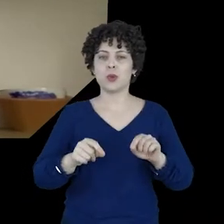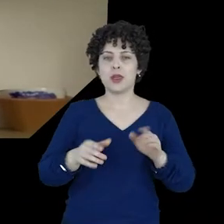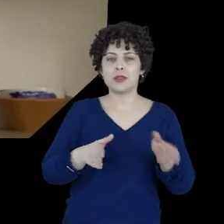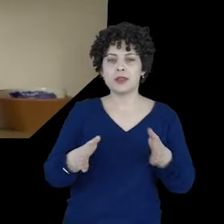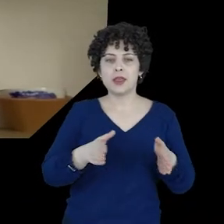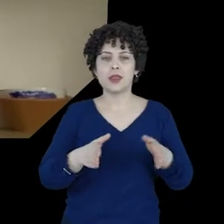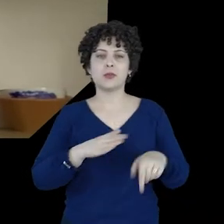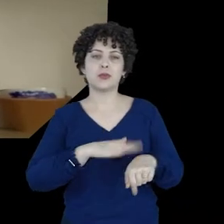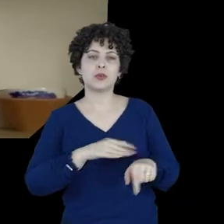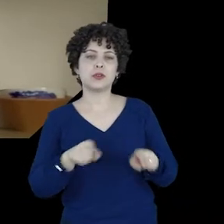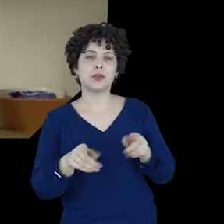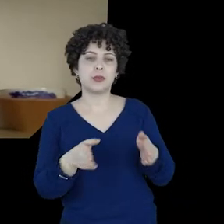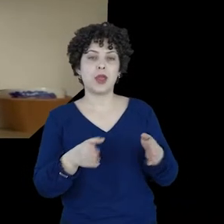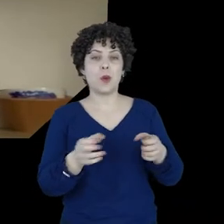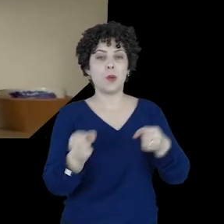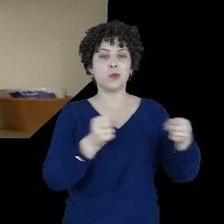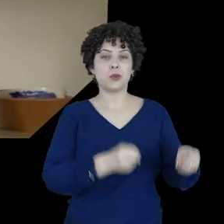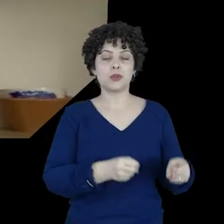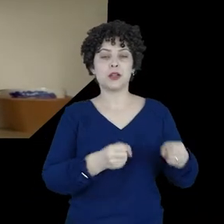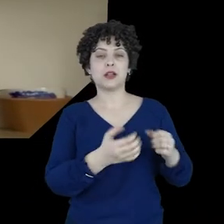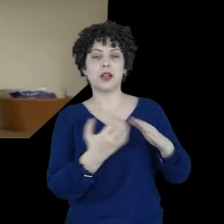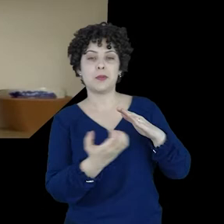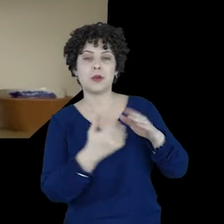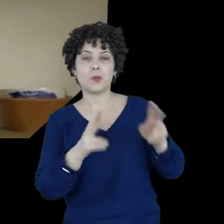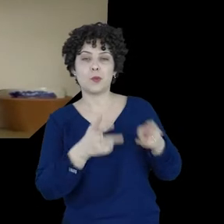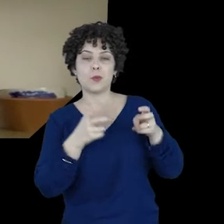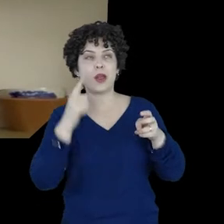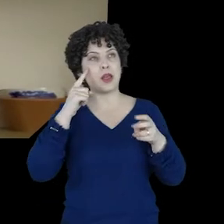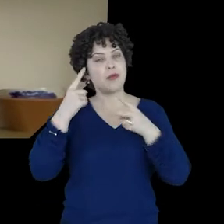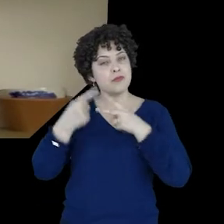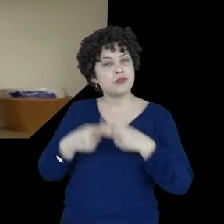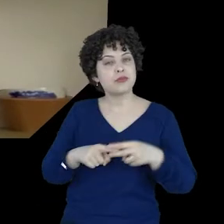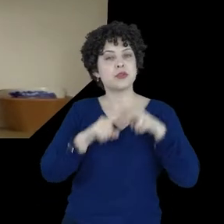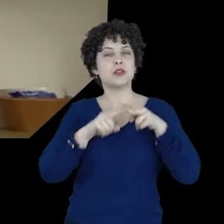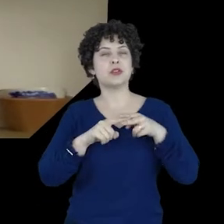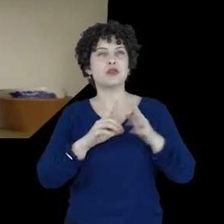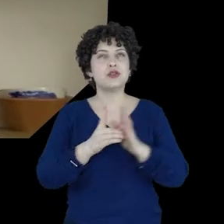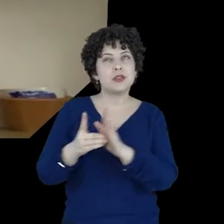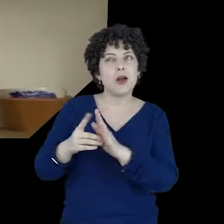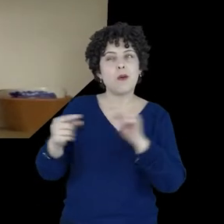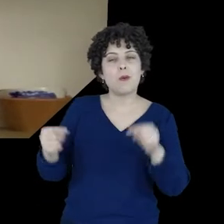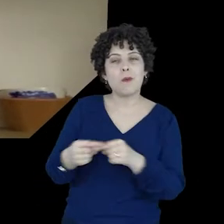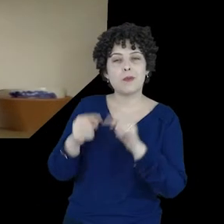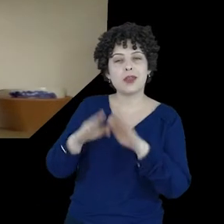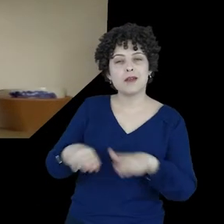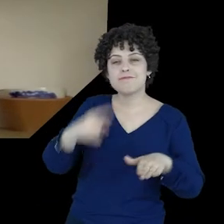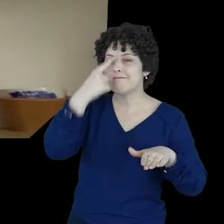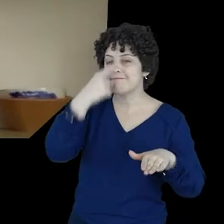poder indevido que empresas obtêm com o Big Data e tenta reimaginar um mundo digital que funcione para as crianças.